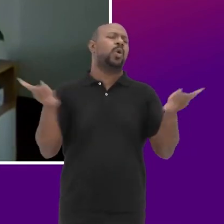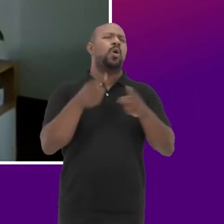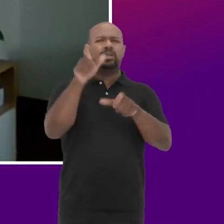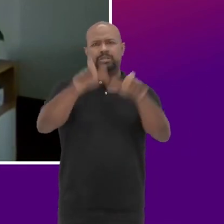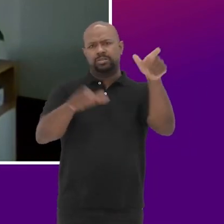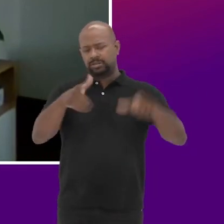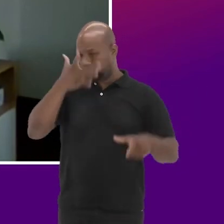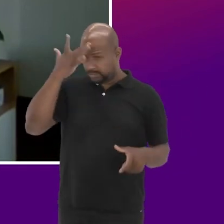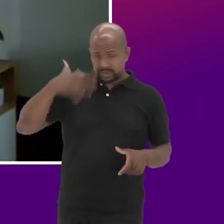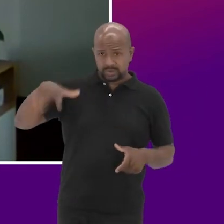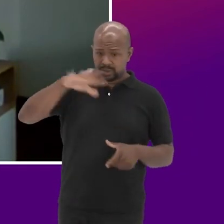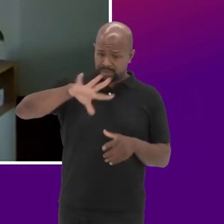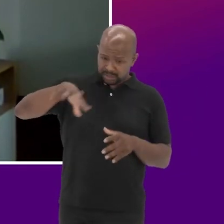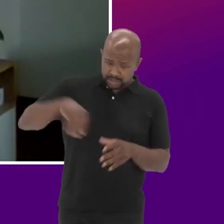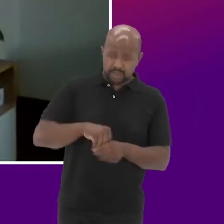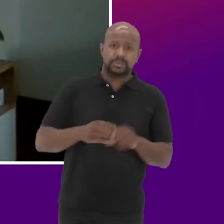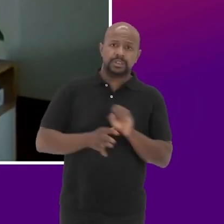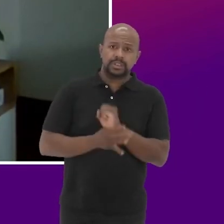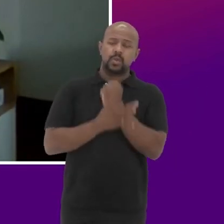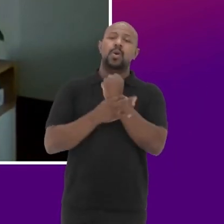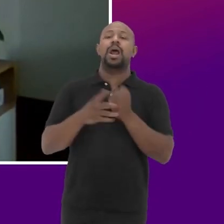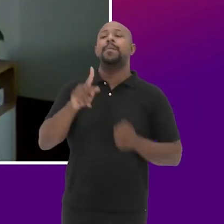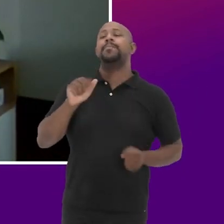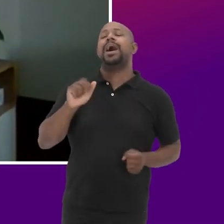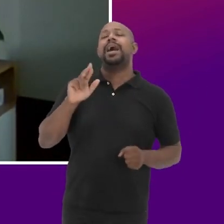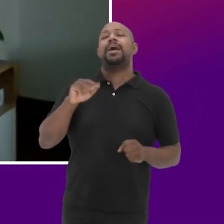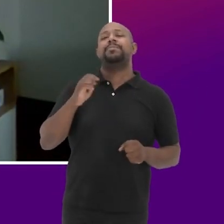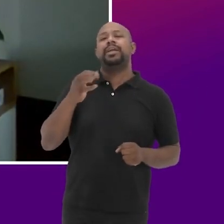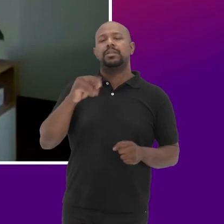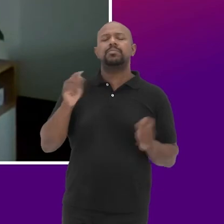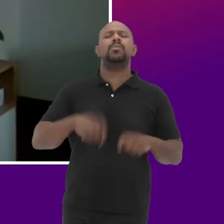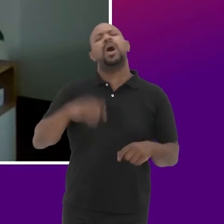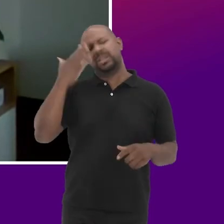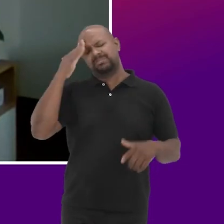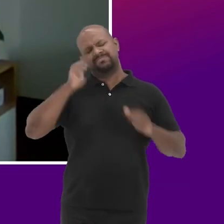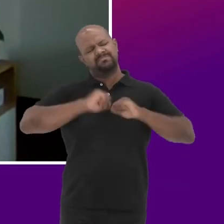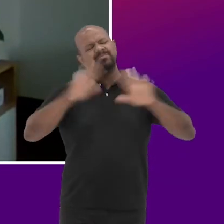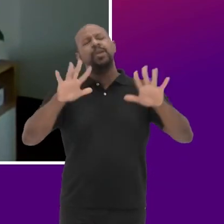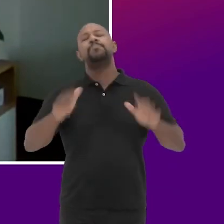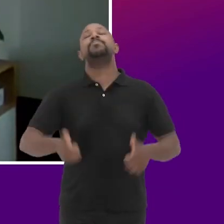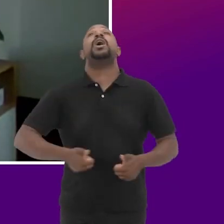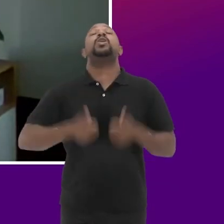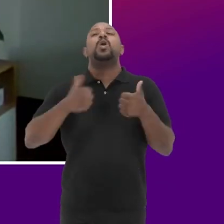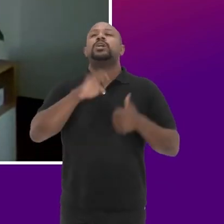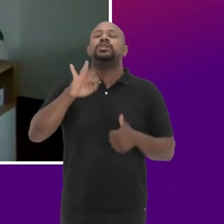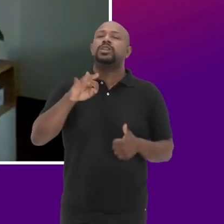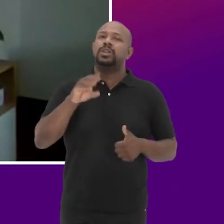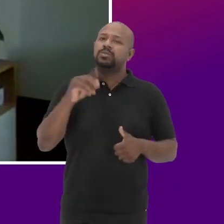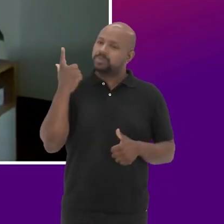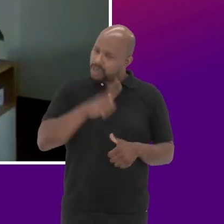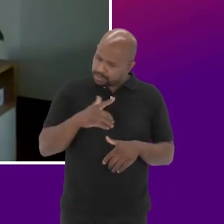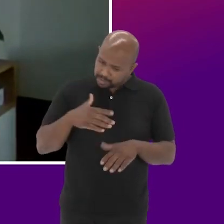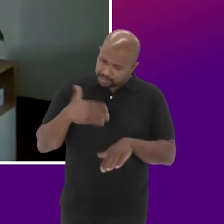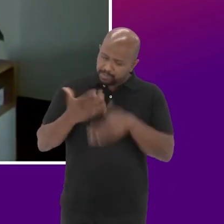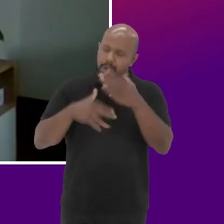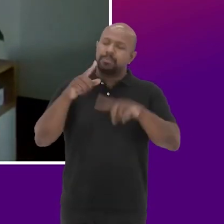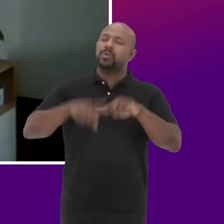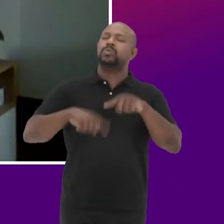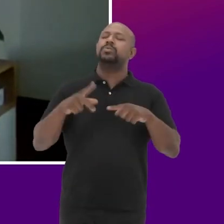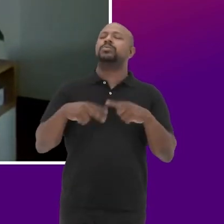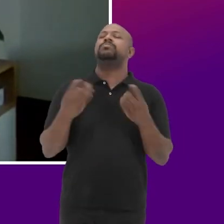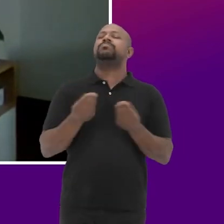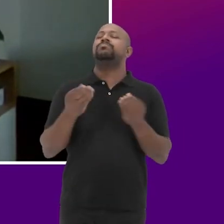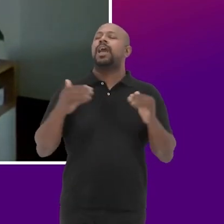os atores que estão relacionados ao seguro paramétrico possam entender a melhor forma de desenvolver o produto de